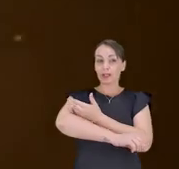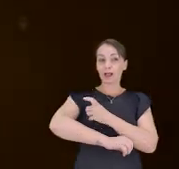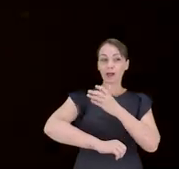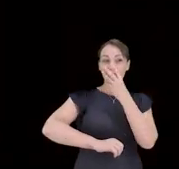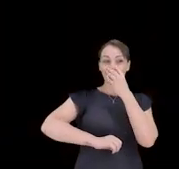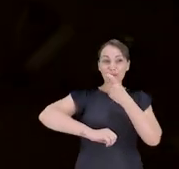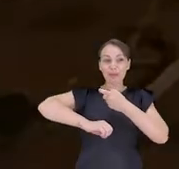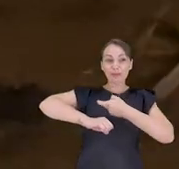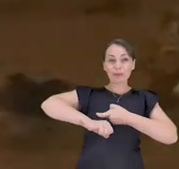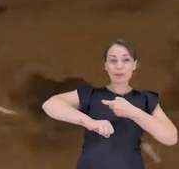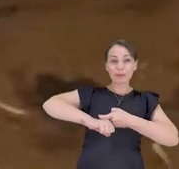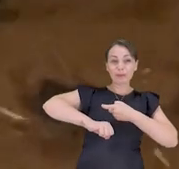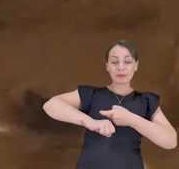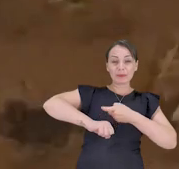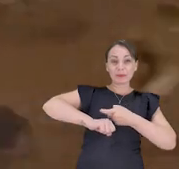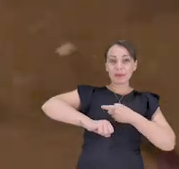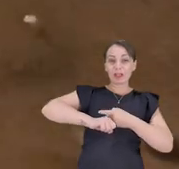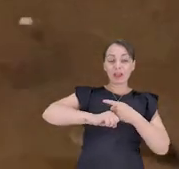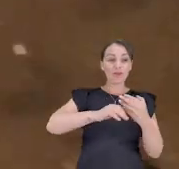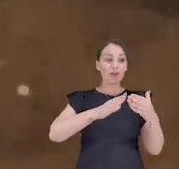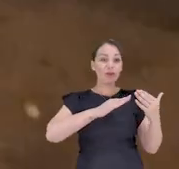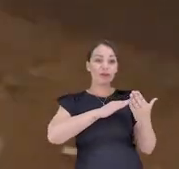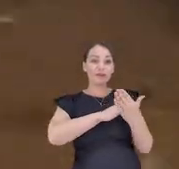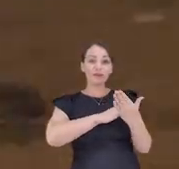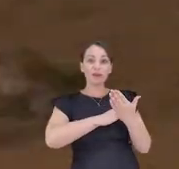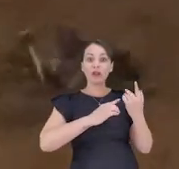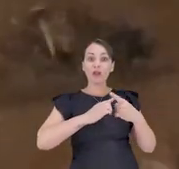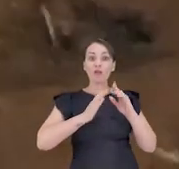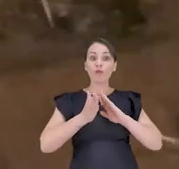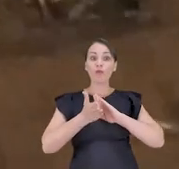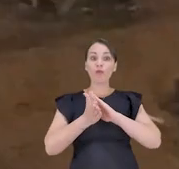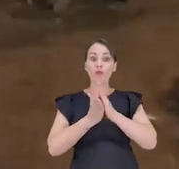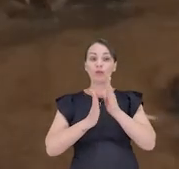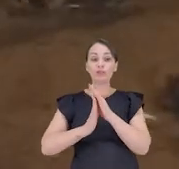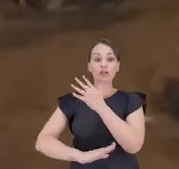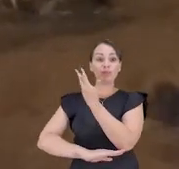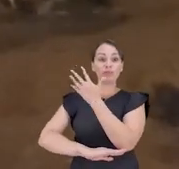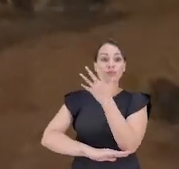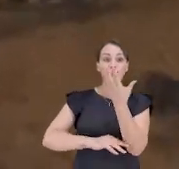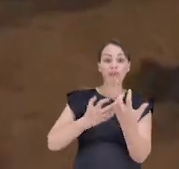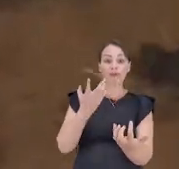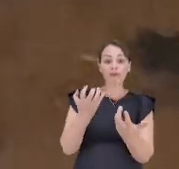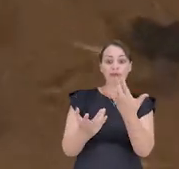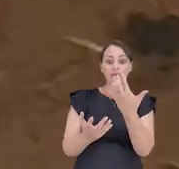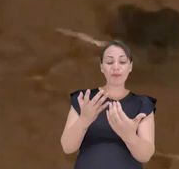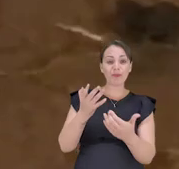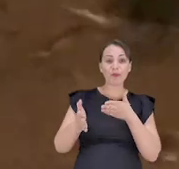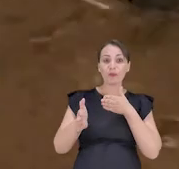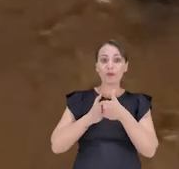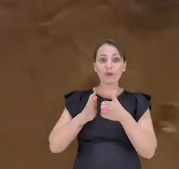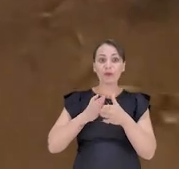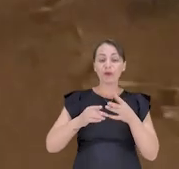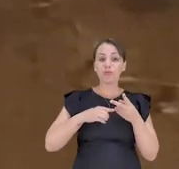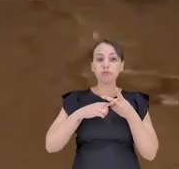água. Ele fugia de um incêndio em uma floresta no norte do estado de São Paulo, caminhando em direção a